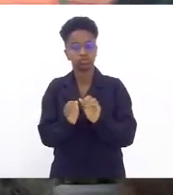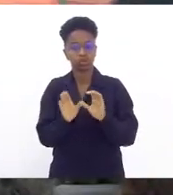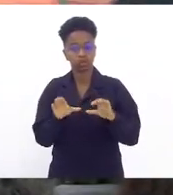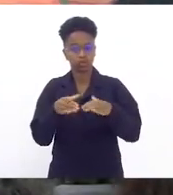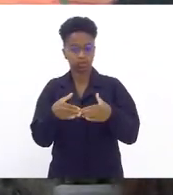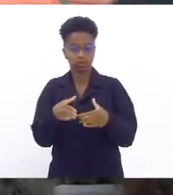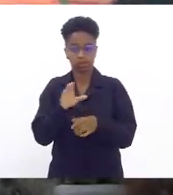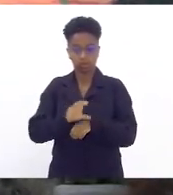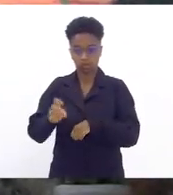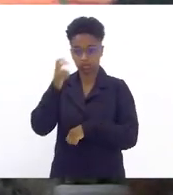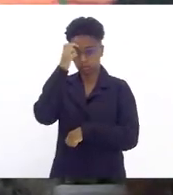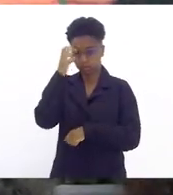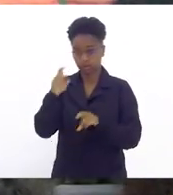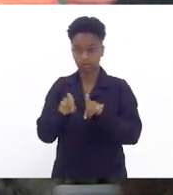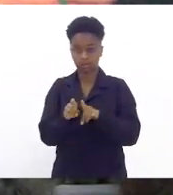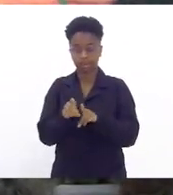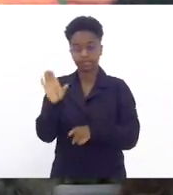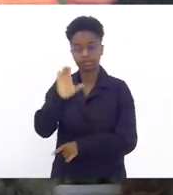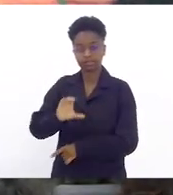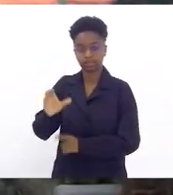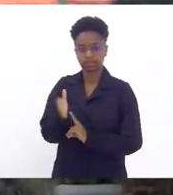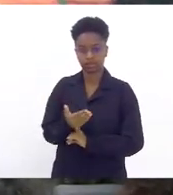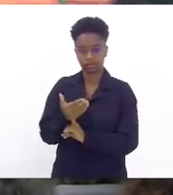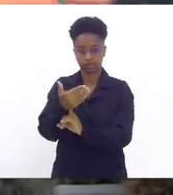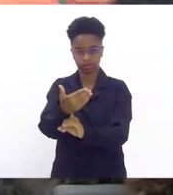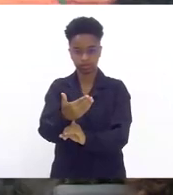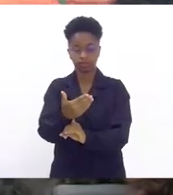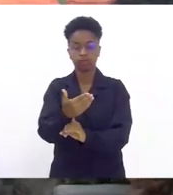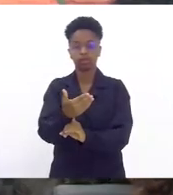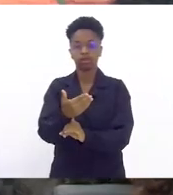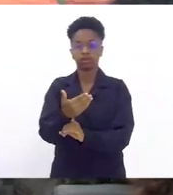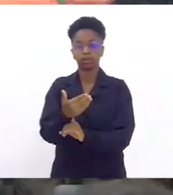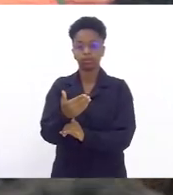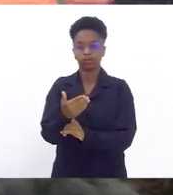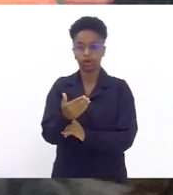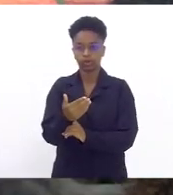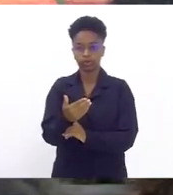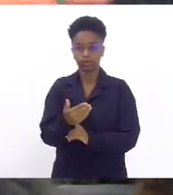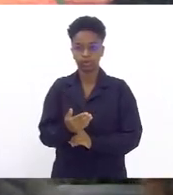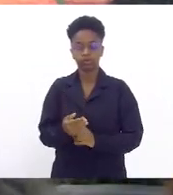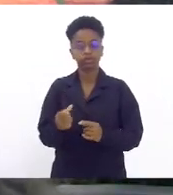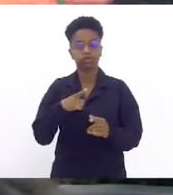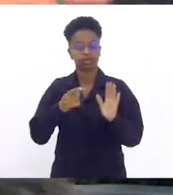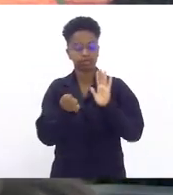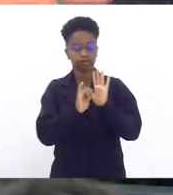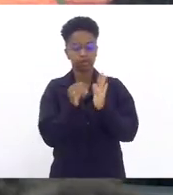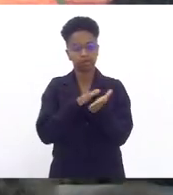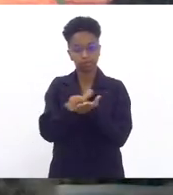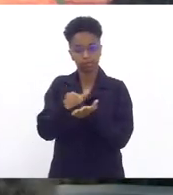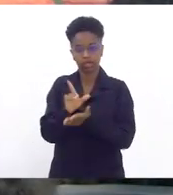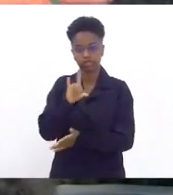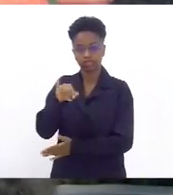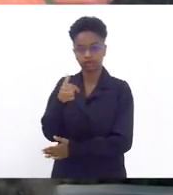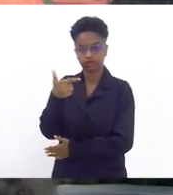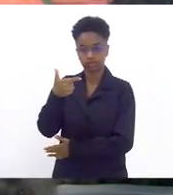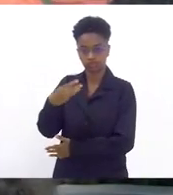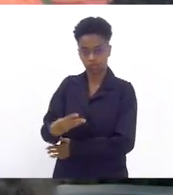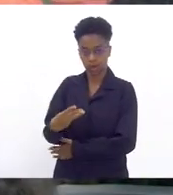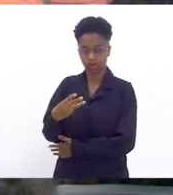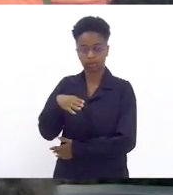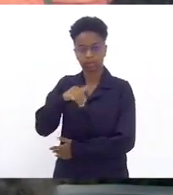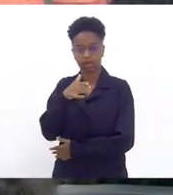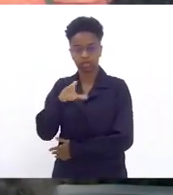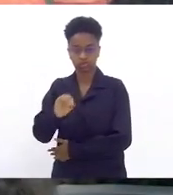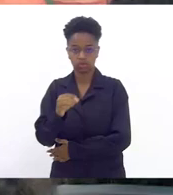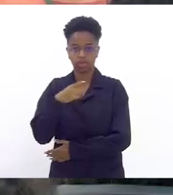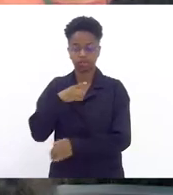para fazer parte a comissão de Ciências e Tecnologia conforme edital publicado no dia 24/03 com a